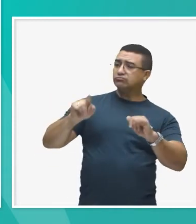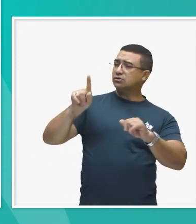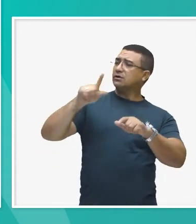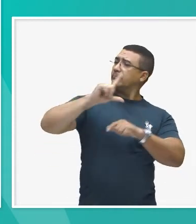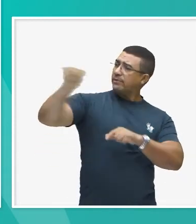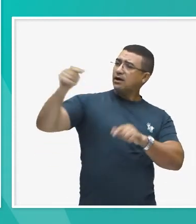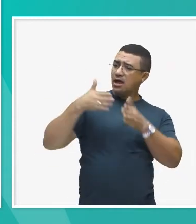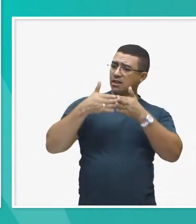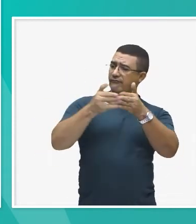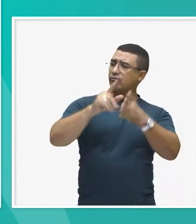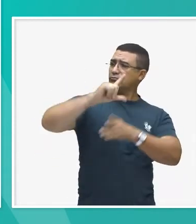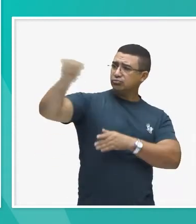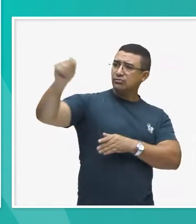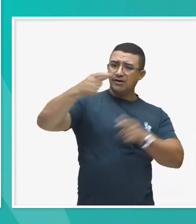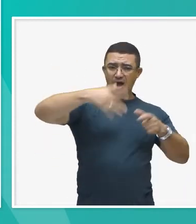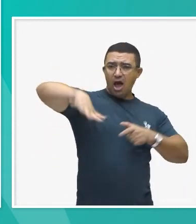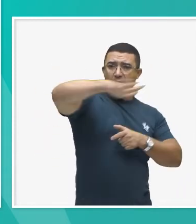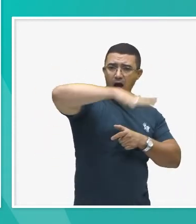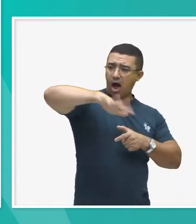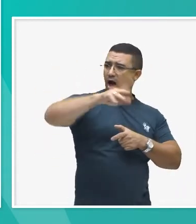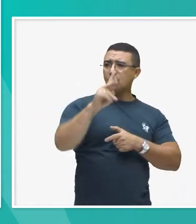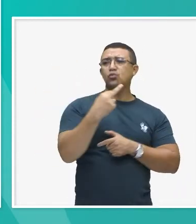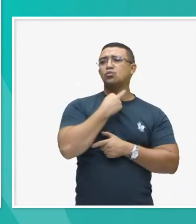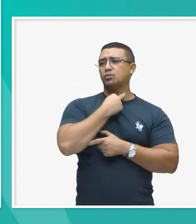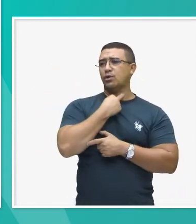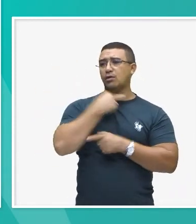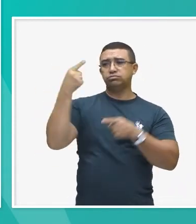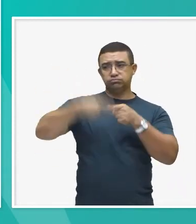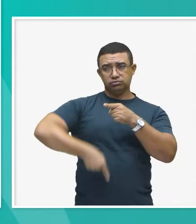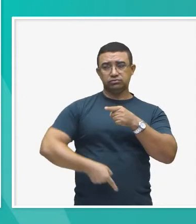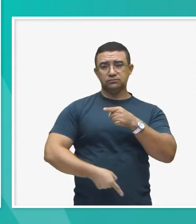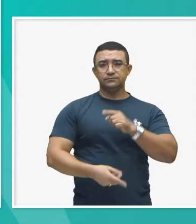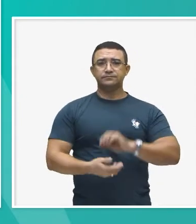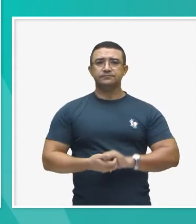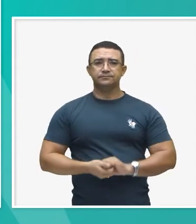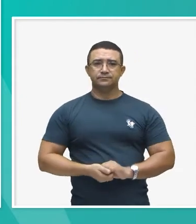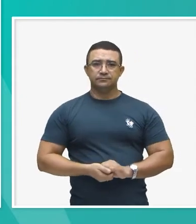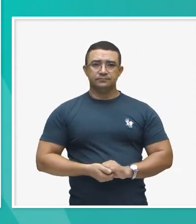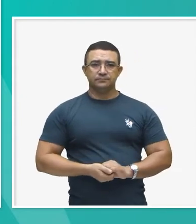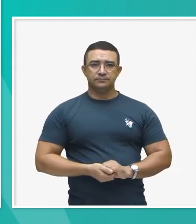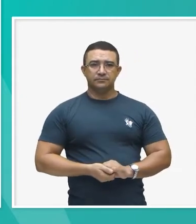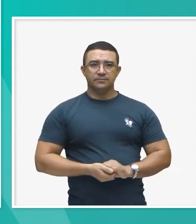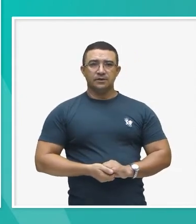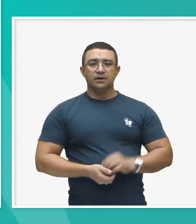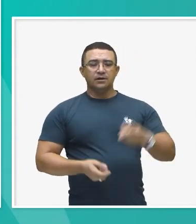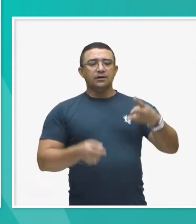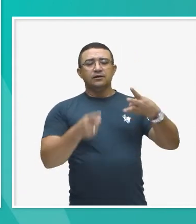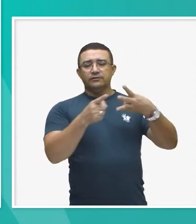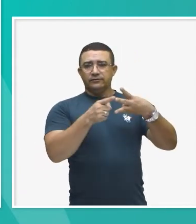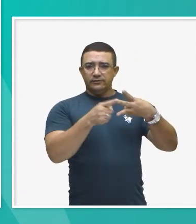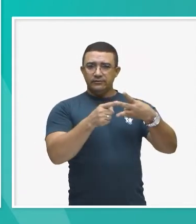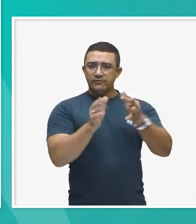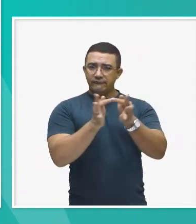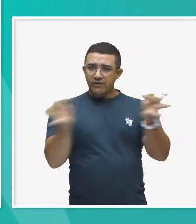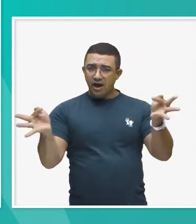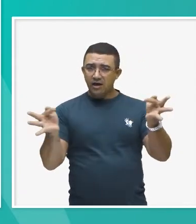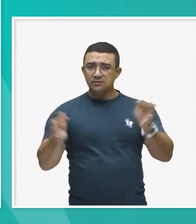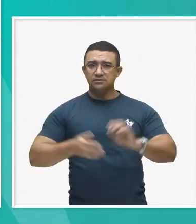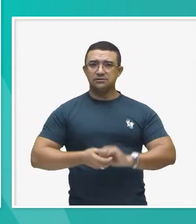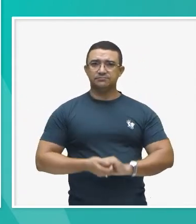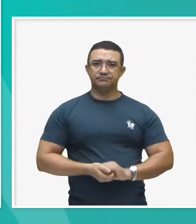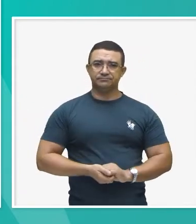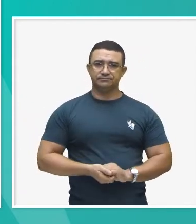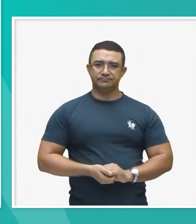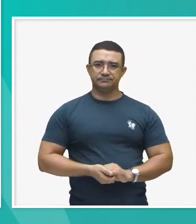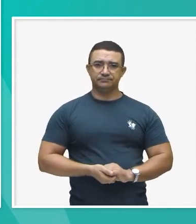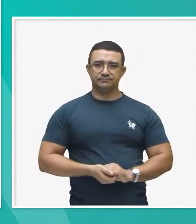avisando, né? Aí o que mais eles estão dizendo, ó, aí já os pescadores falam, né? Go away, we are not